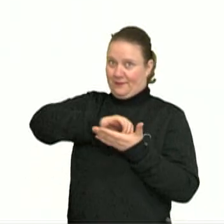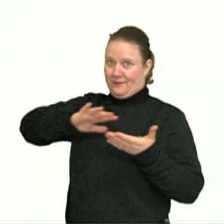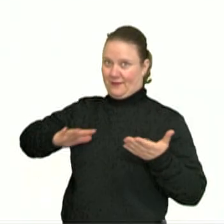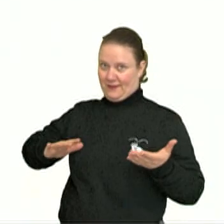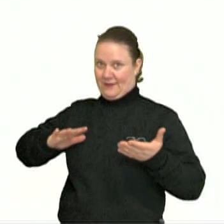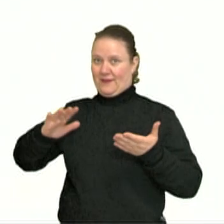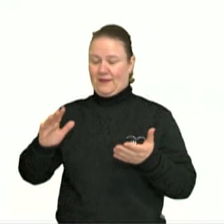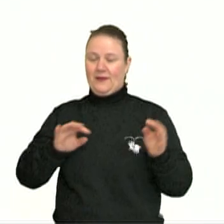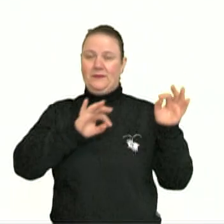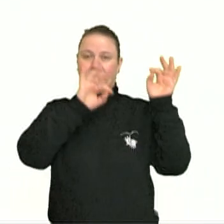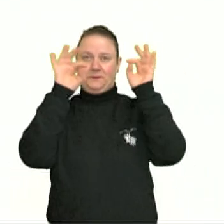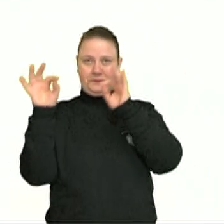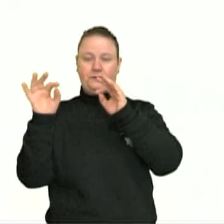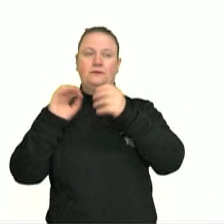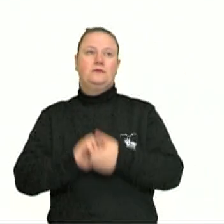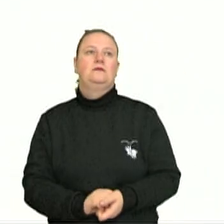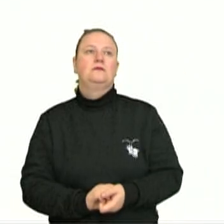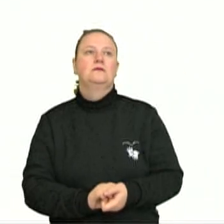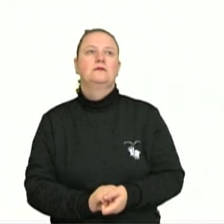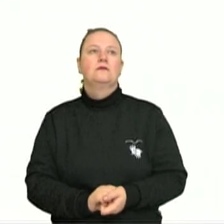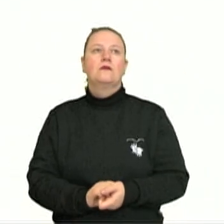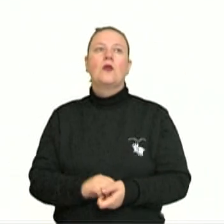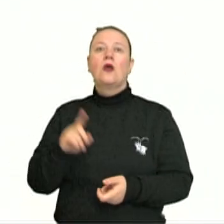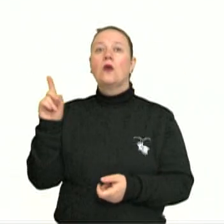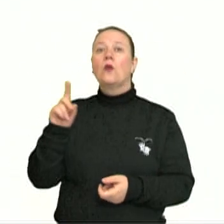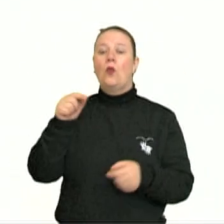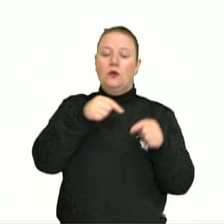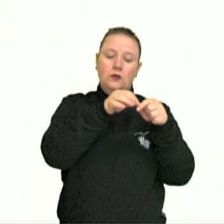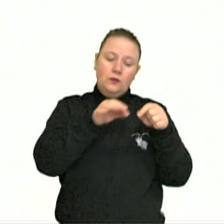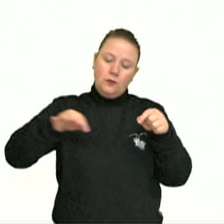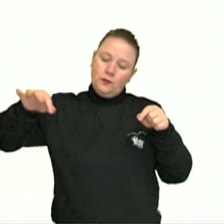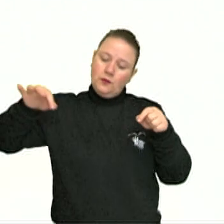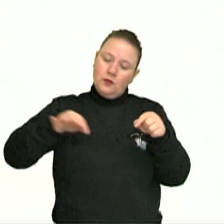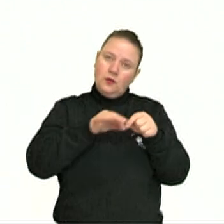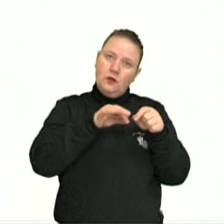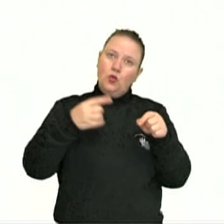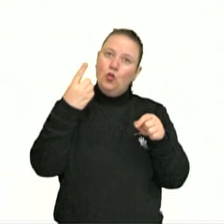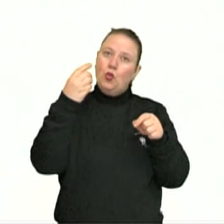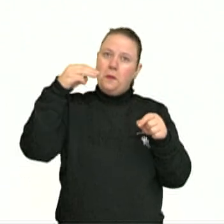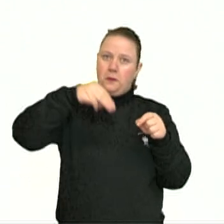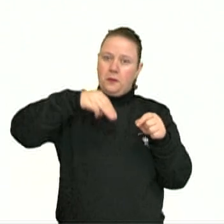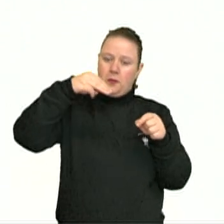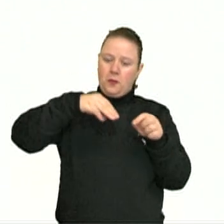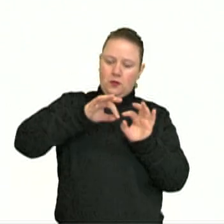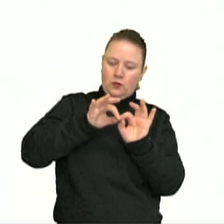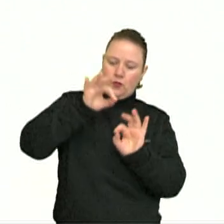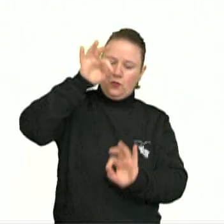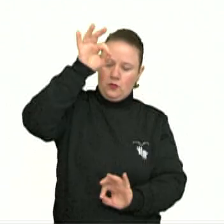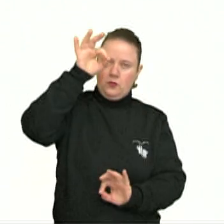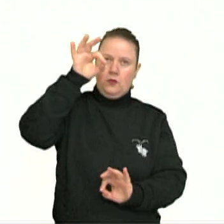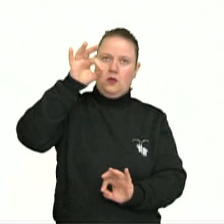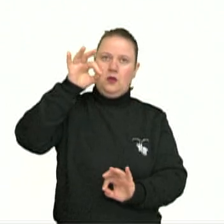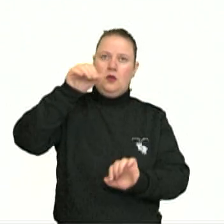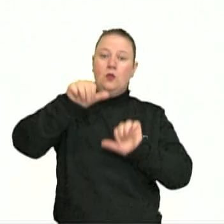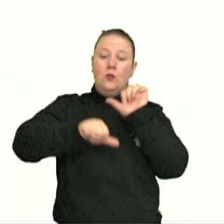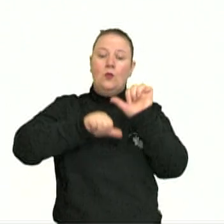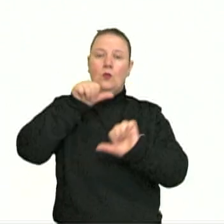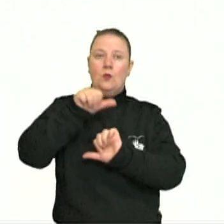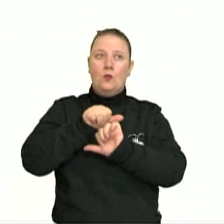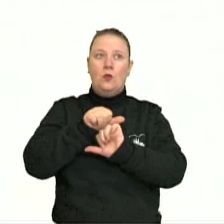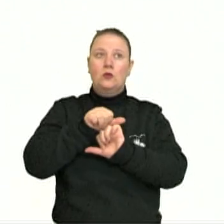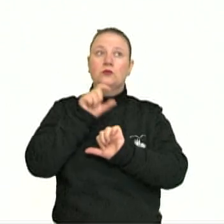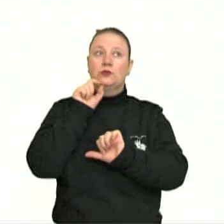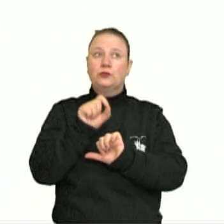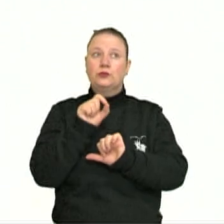Um pêndulo de 1 metro de comprimento oscila com um período de 2 segundos. Determine a aceleração da gravidade no local onde